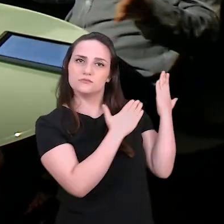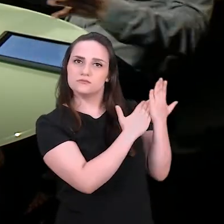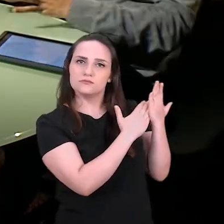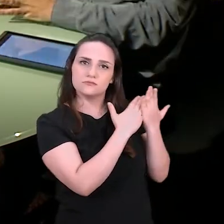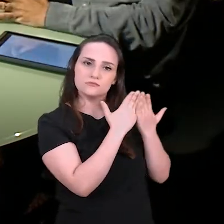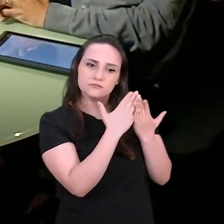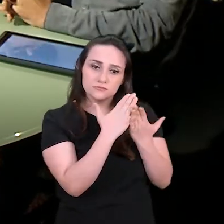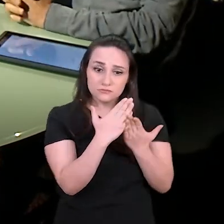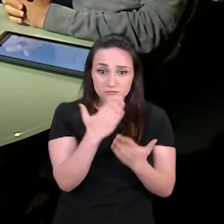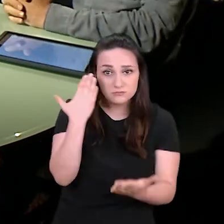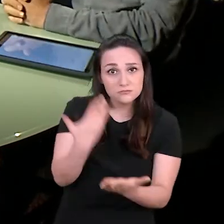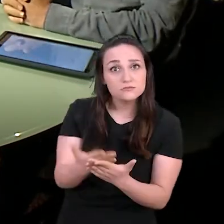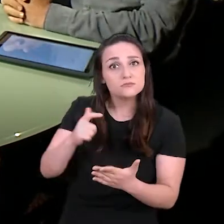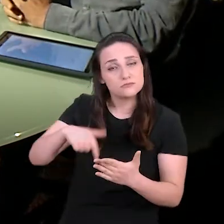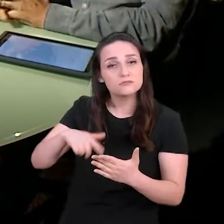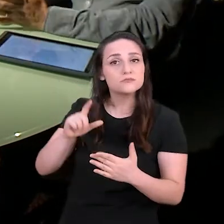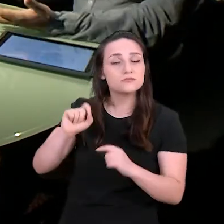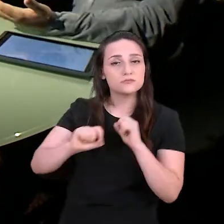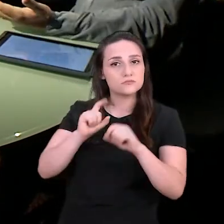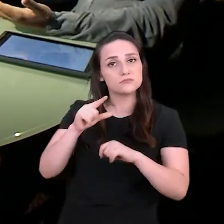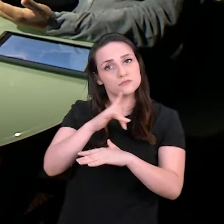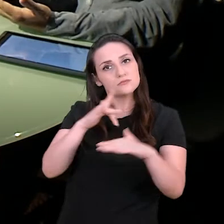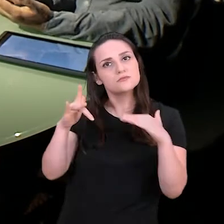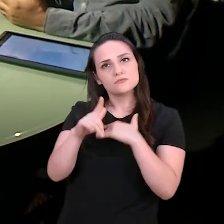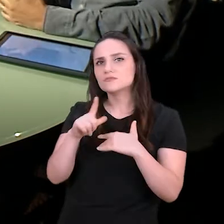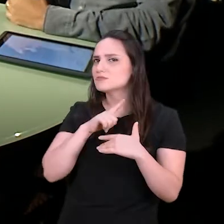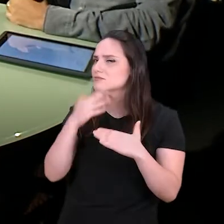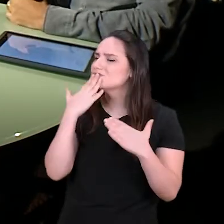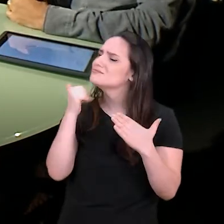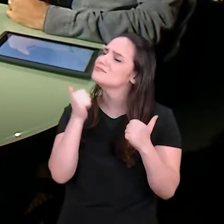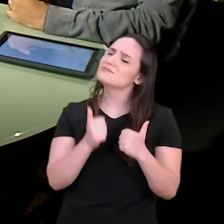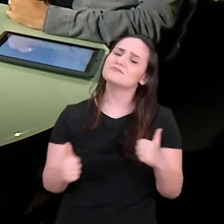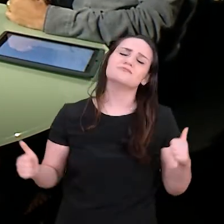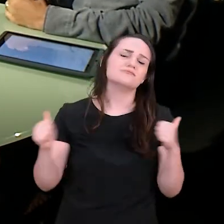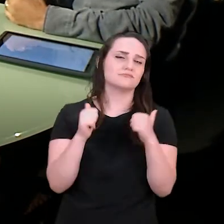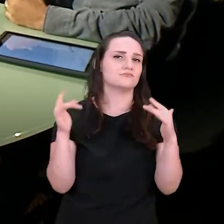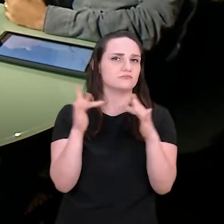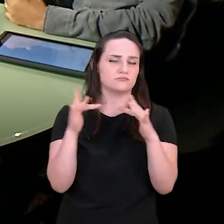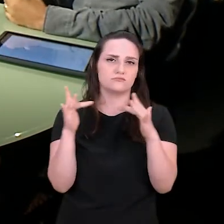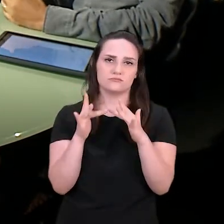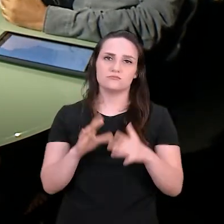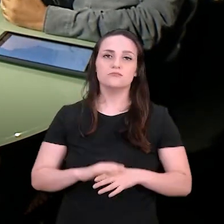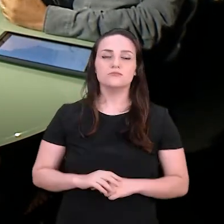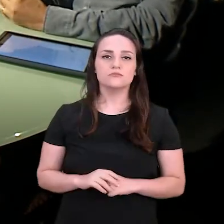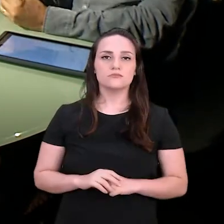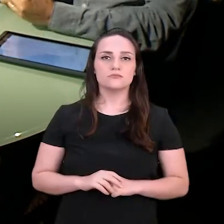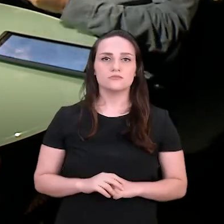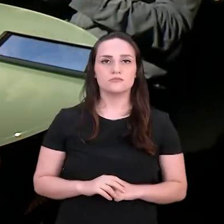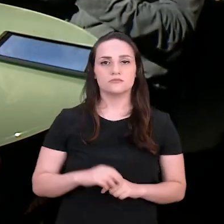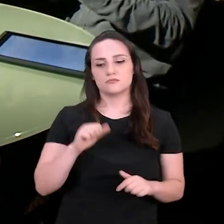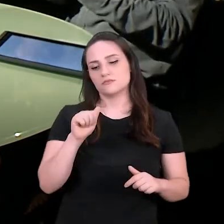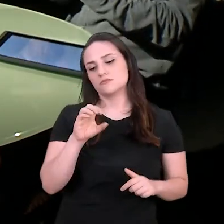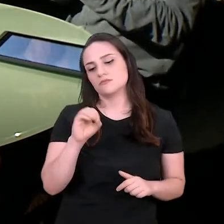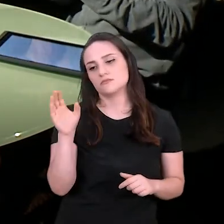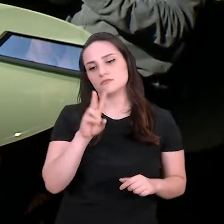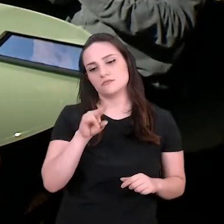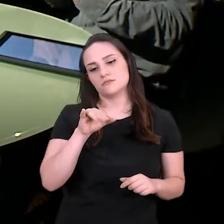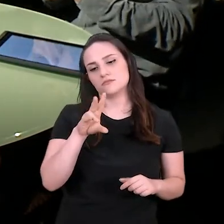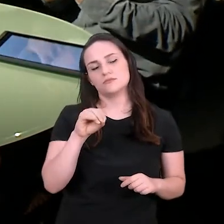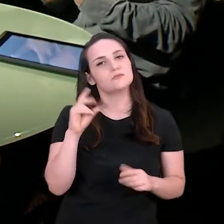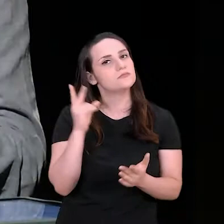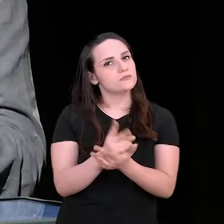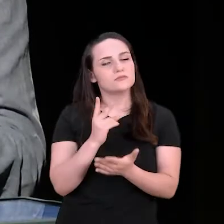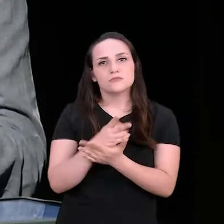outro tipo de alcance e ganha um outro tipo de conexão com as pessoas, né? Então, assim, o ao vivo sempre chamou